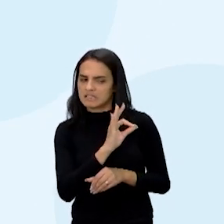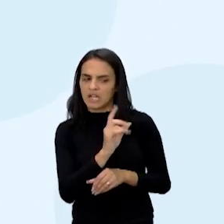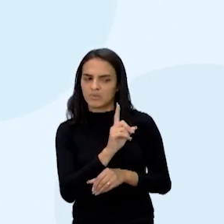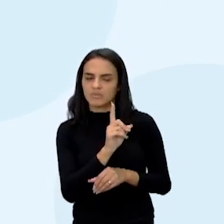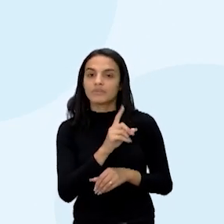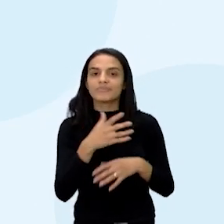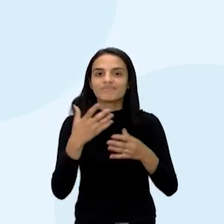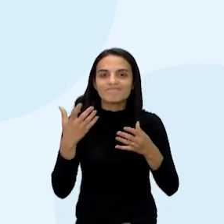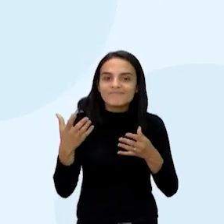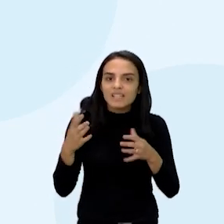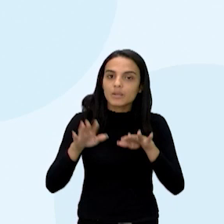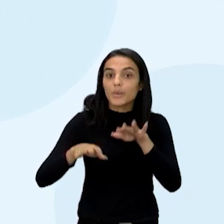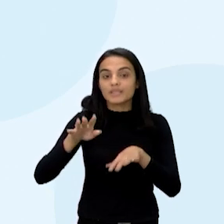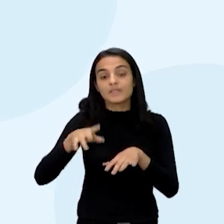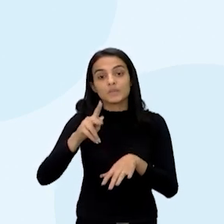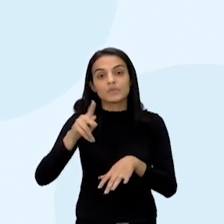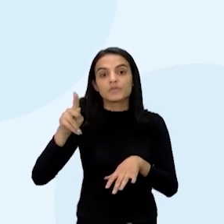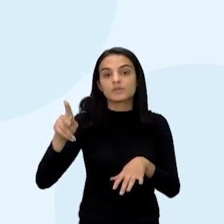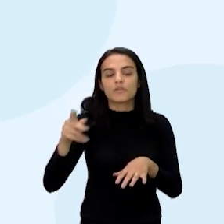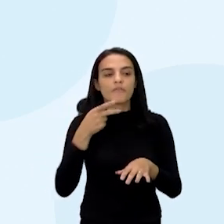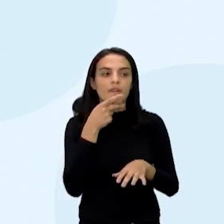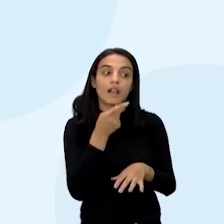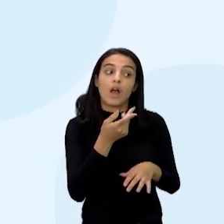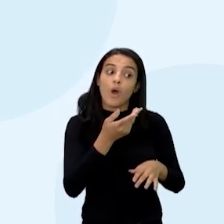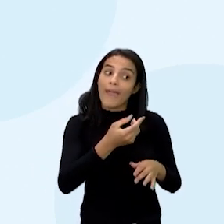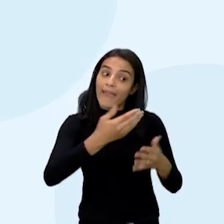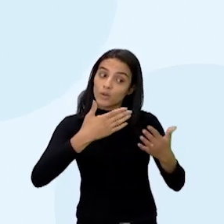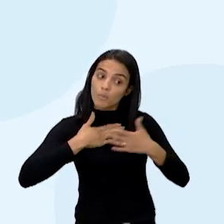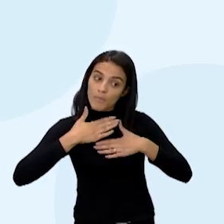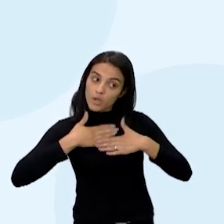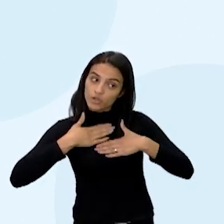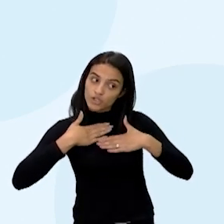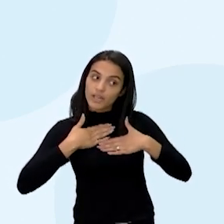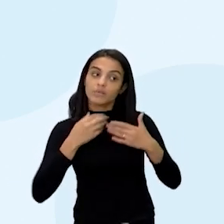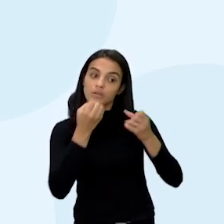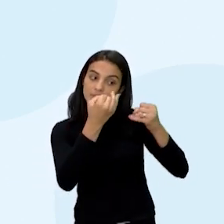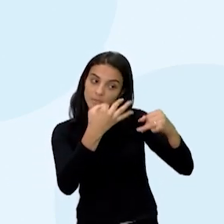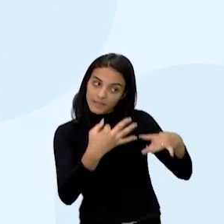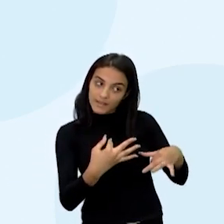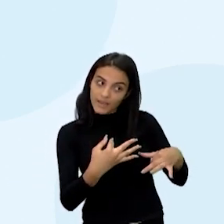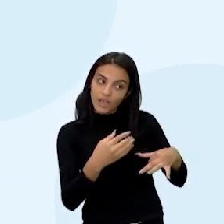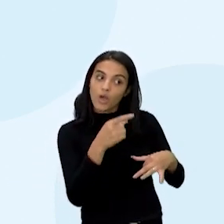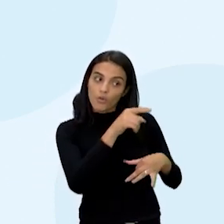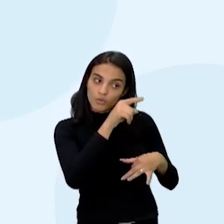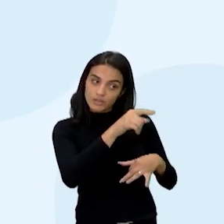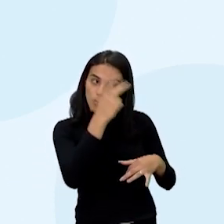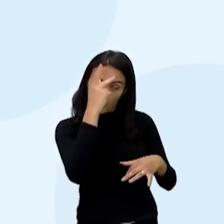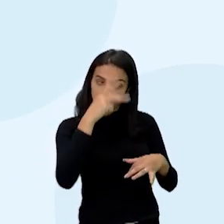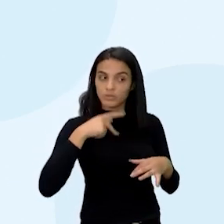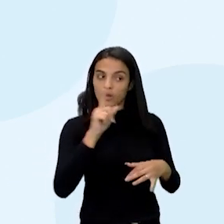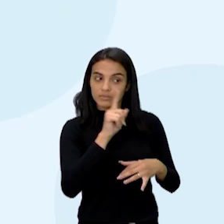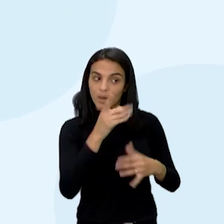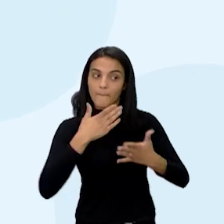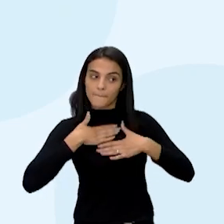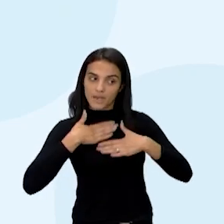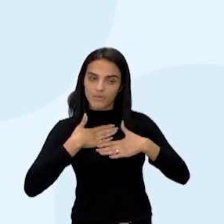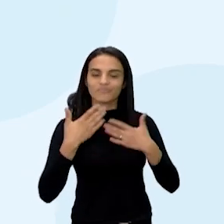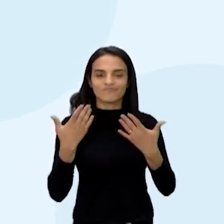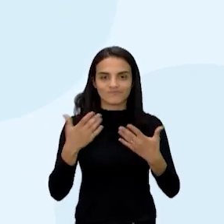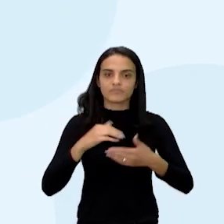vezes o professor fala, não, tem que fazer do jeito que eu ensinei. Então, nesses momentos, a gente acaba não abrindo espaço para que